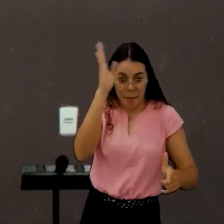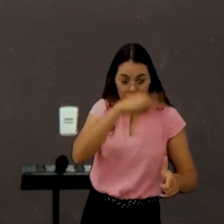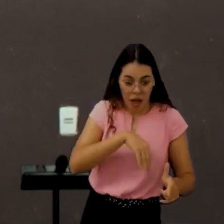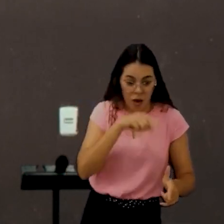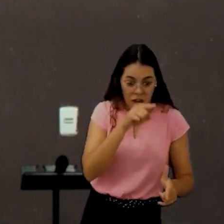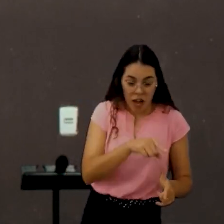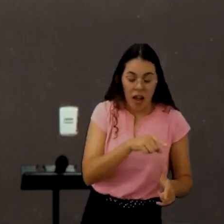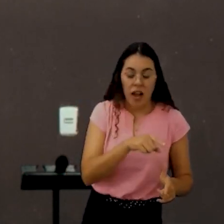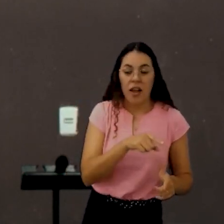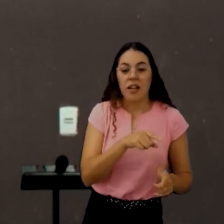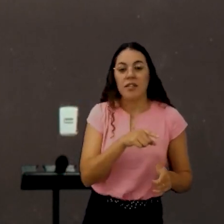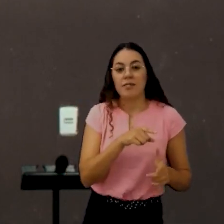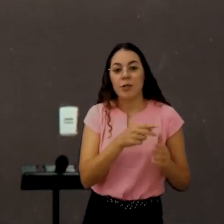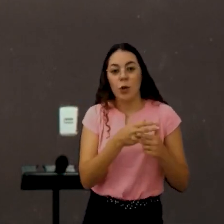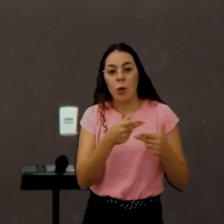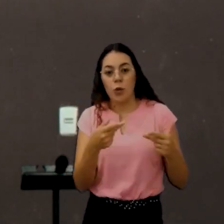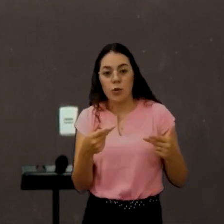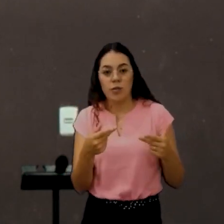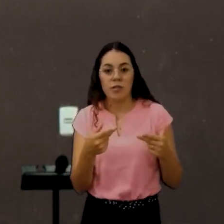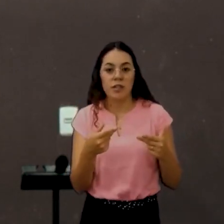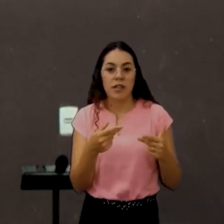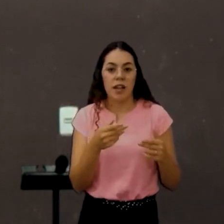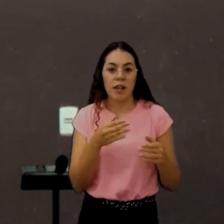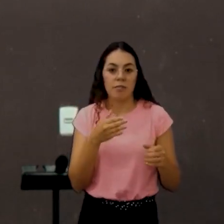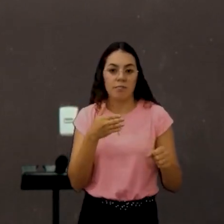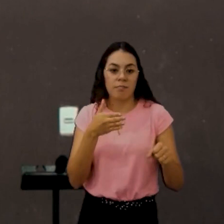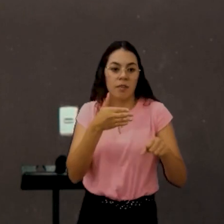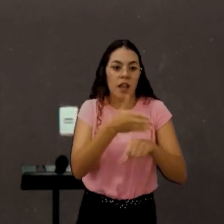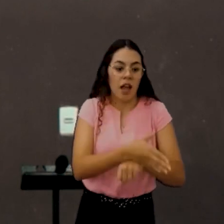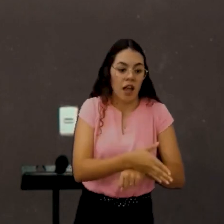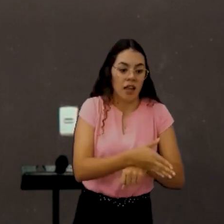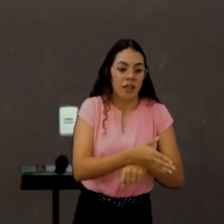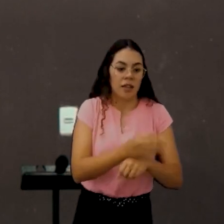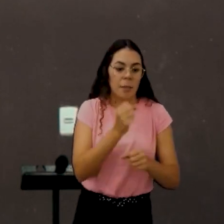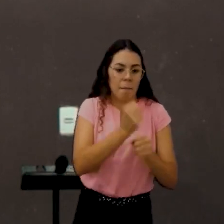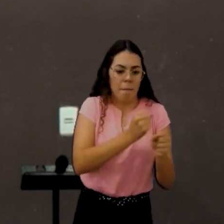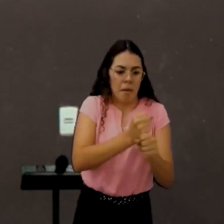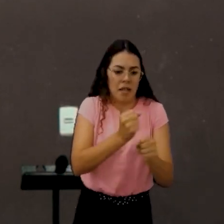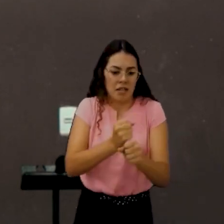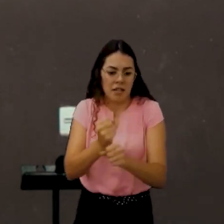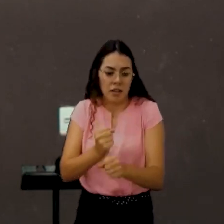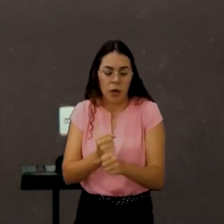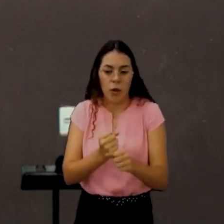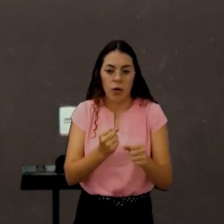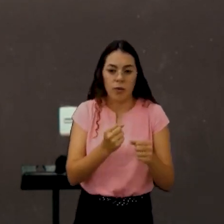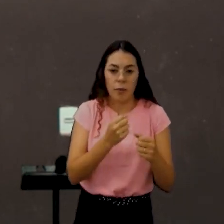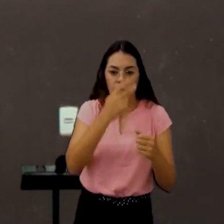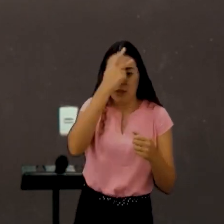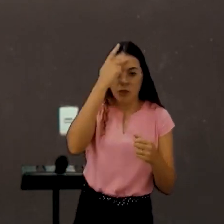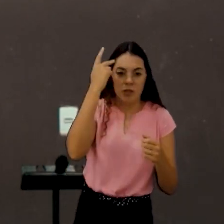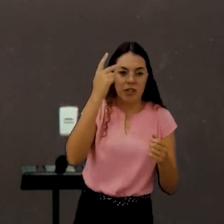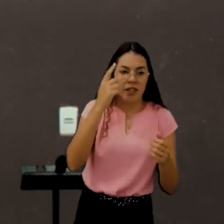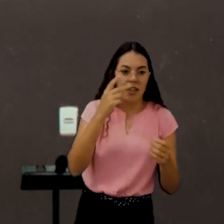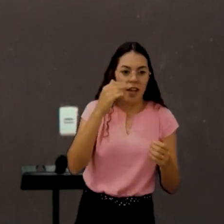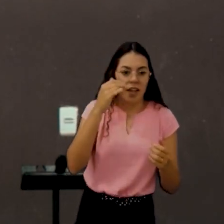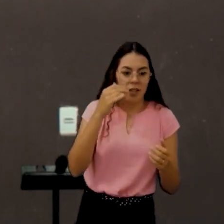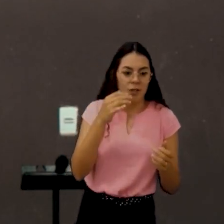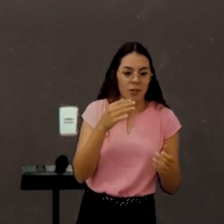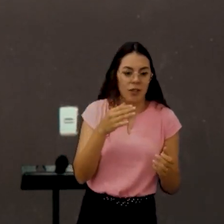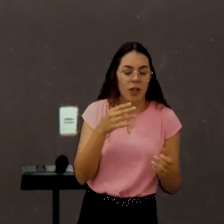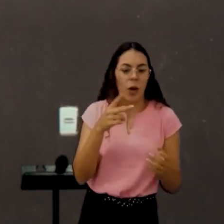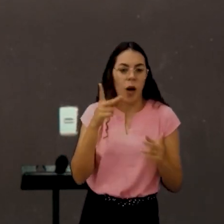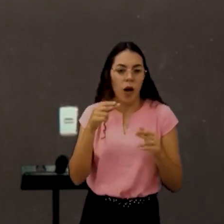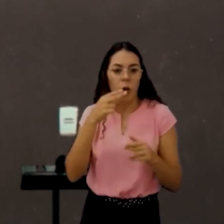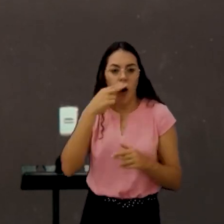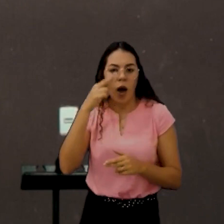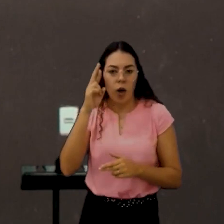cara, daquele que está invadindo o espaço que não é dele e matando gente que não tinha nada a ver com a história, como está acontecendo ali na Rússia